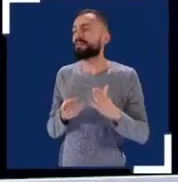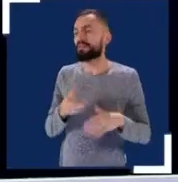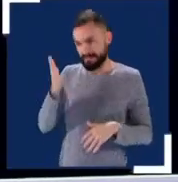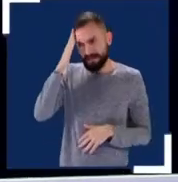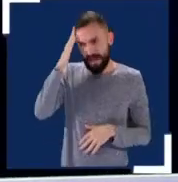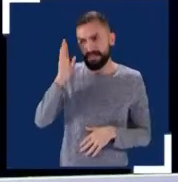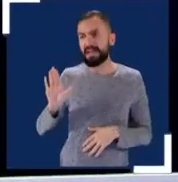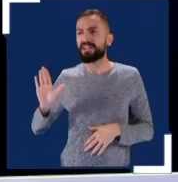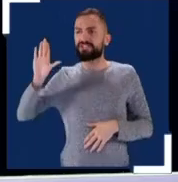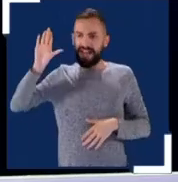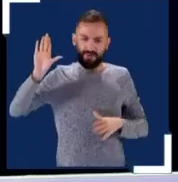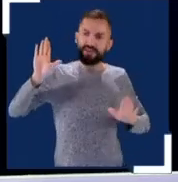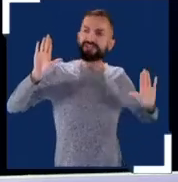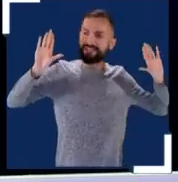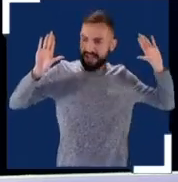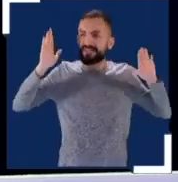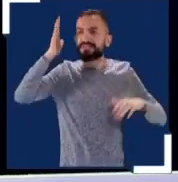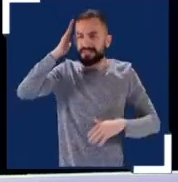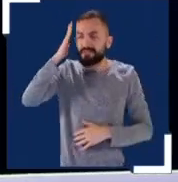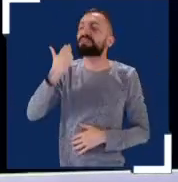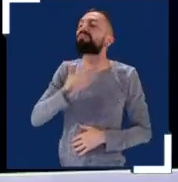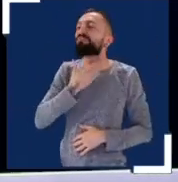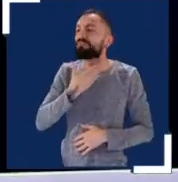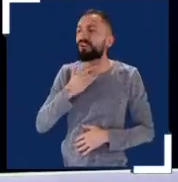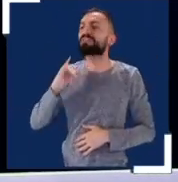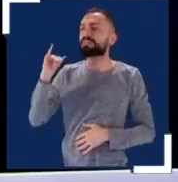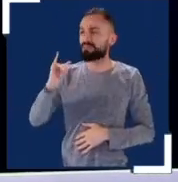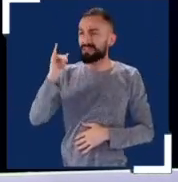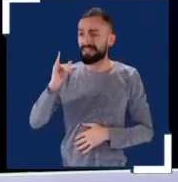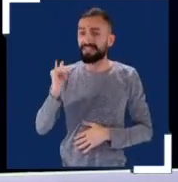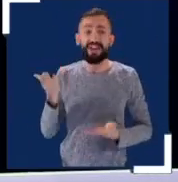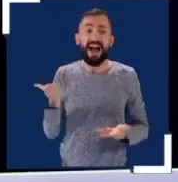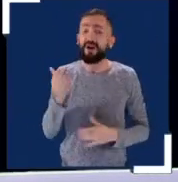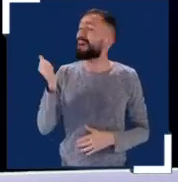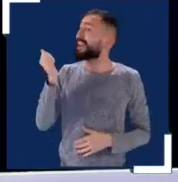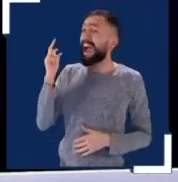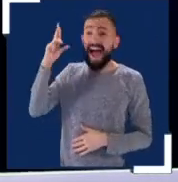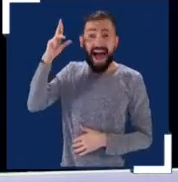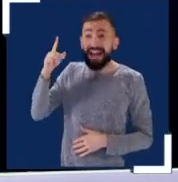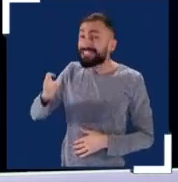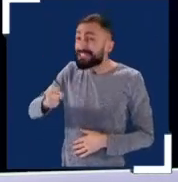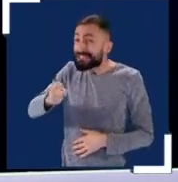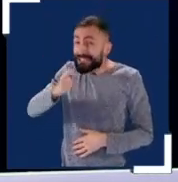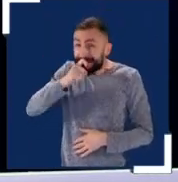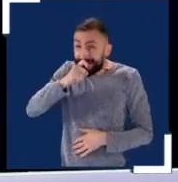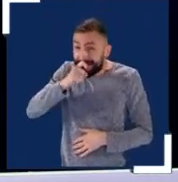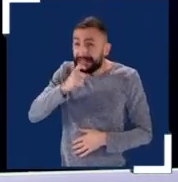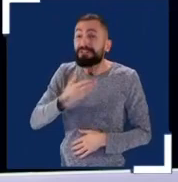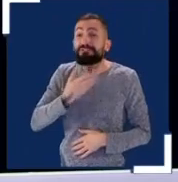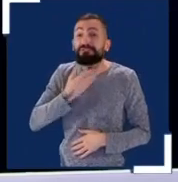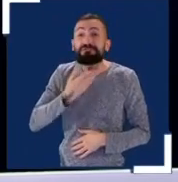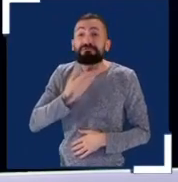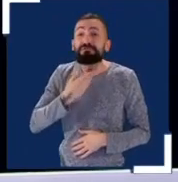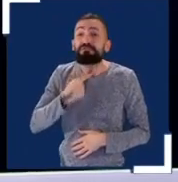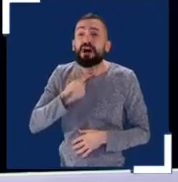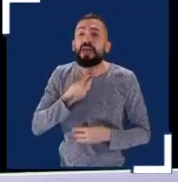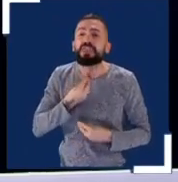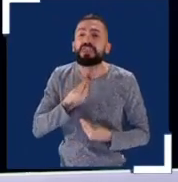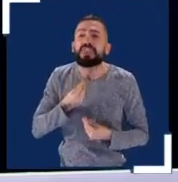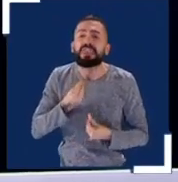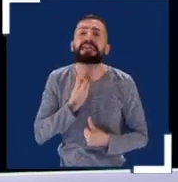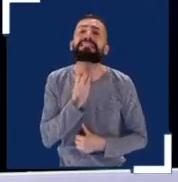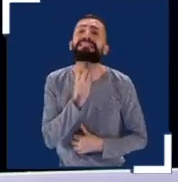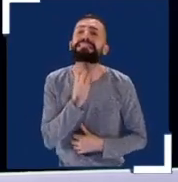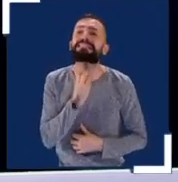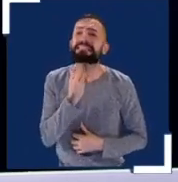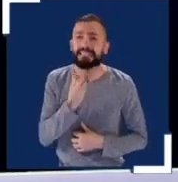os candidatos usam muito a voz ao longo de toda a campanha. Com o ar-condicionado do jeito que está aqui, a voz vai acabar dos dois. Se a gente conseguir reduzir um